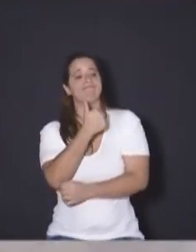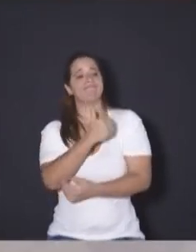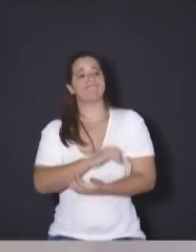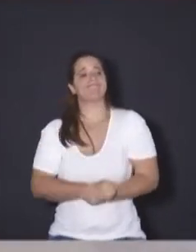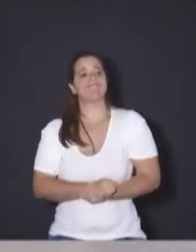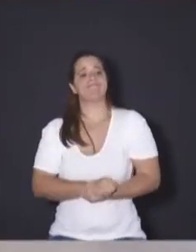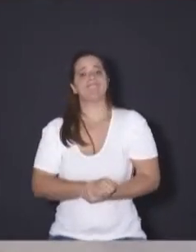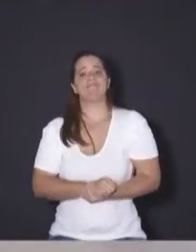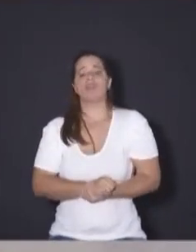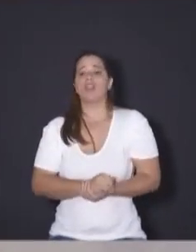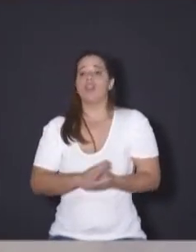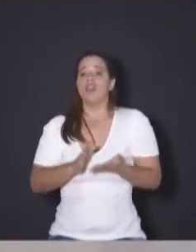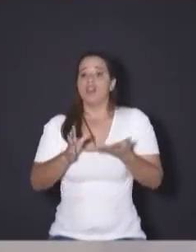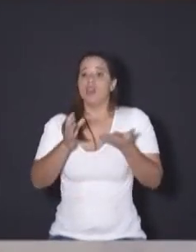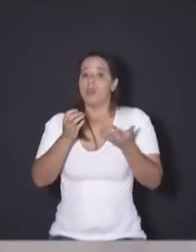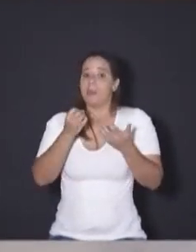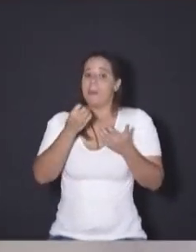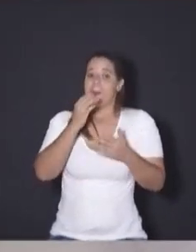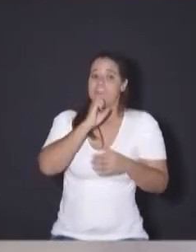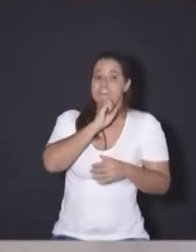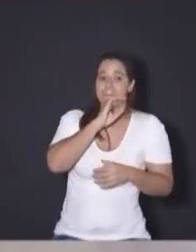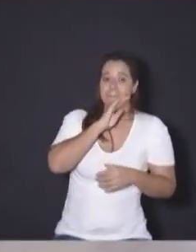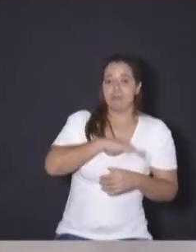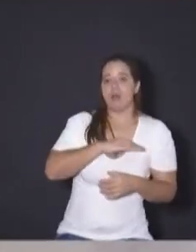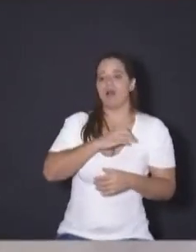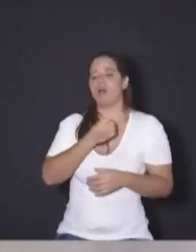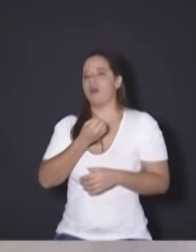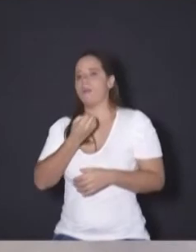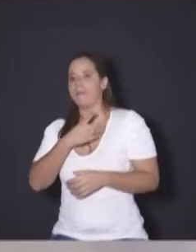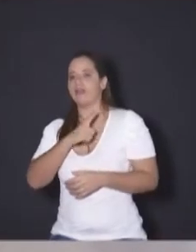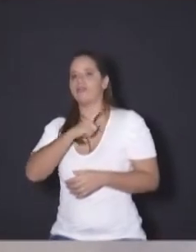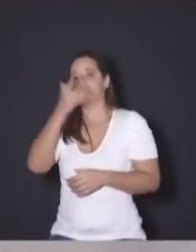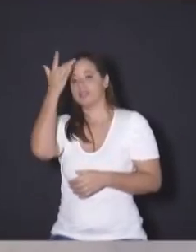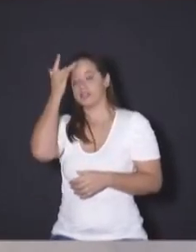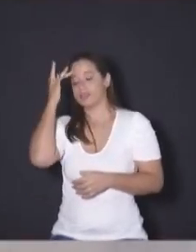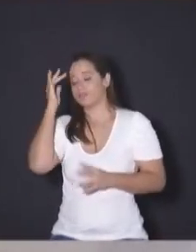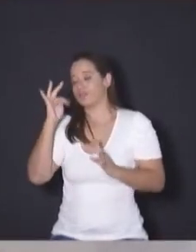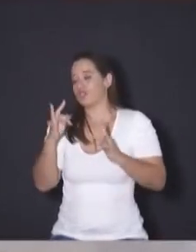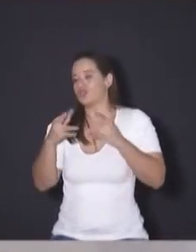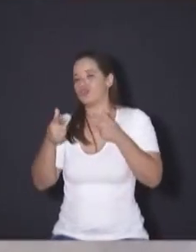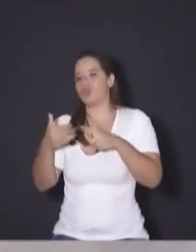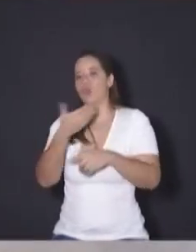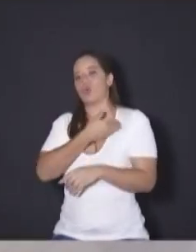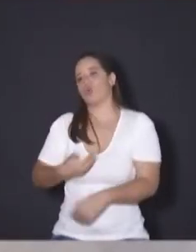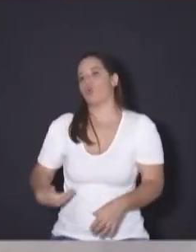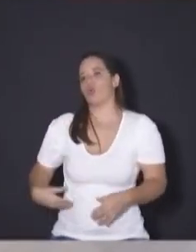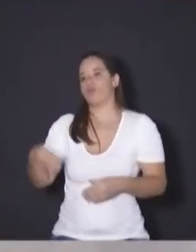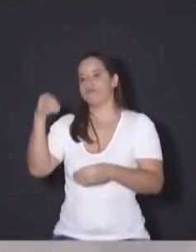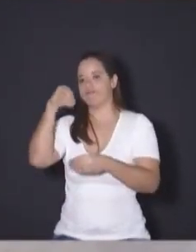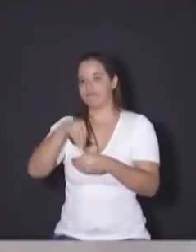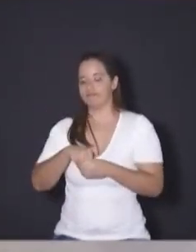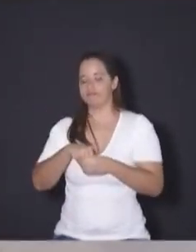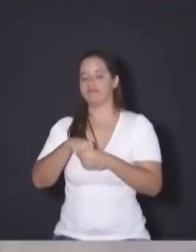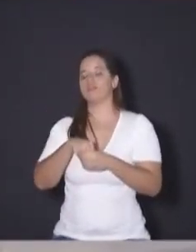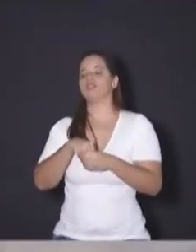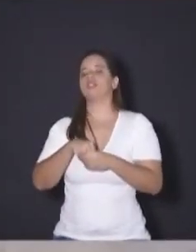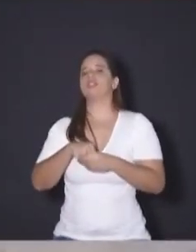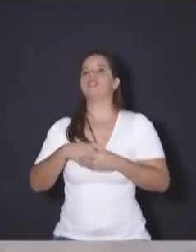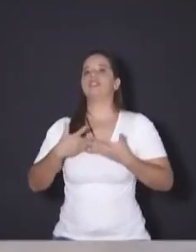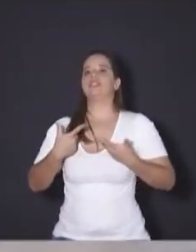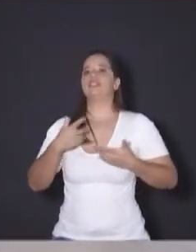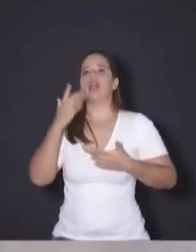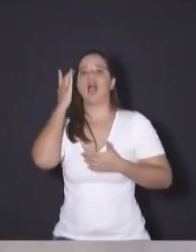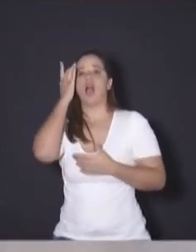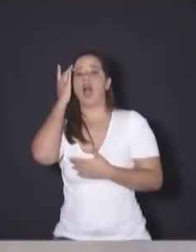e mal ou bem existe infelizmente algumas pessoas em todos os governos que